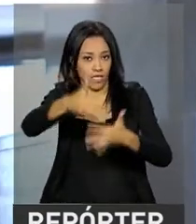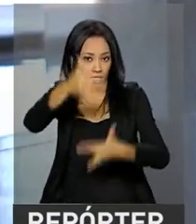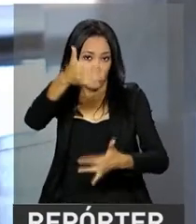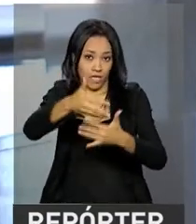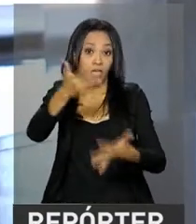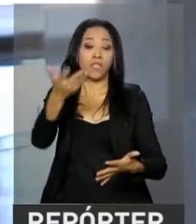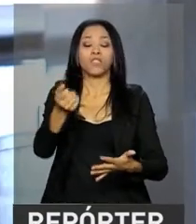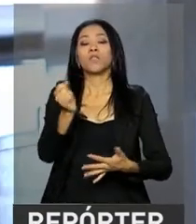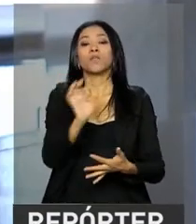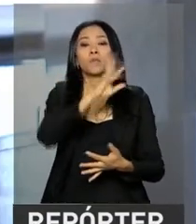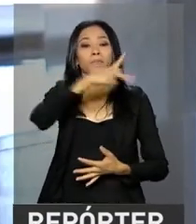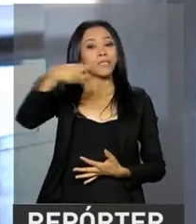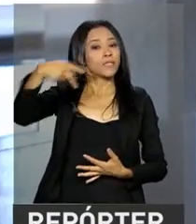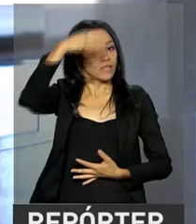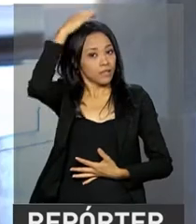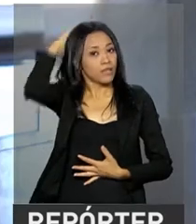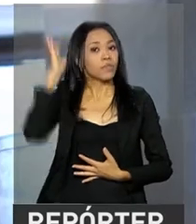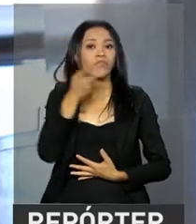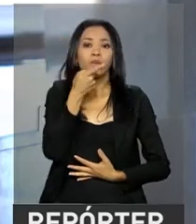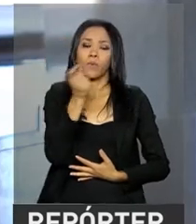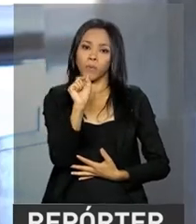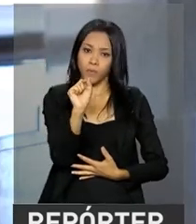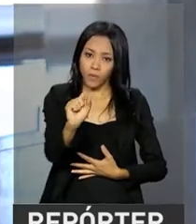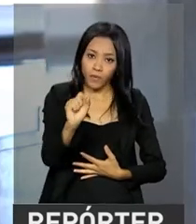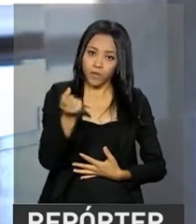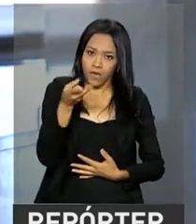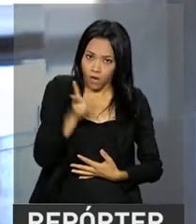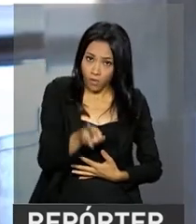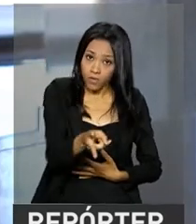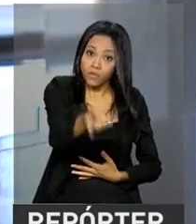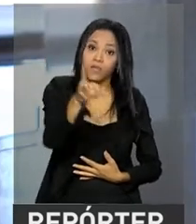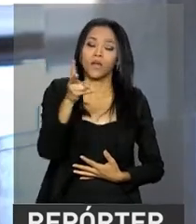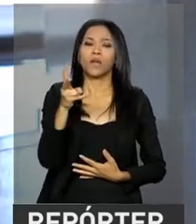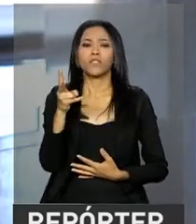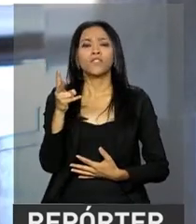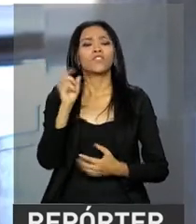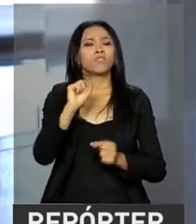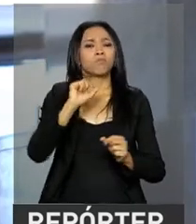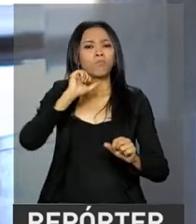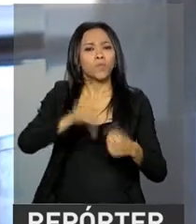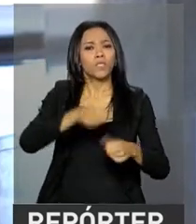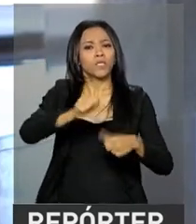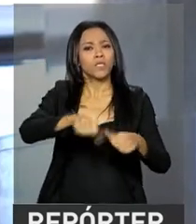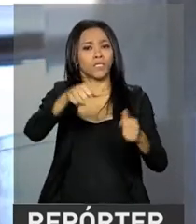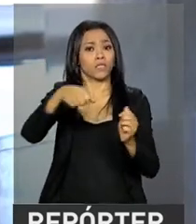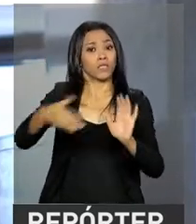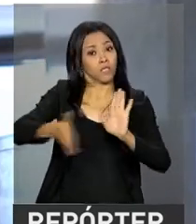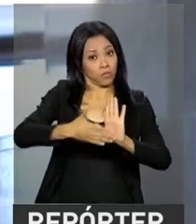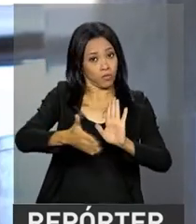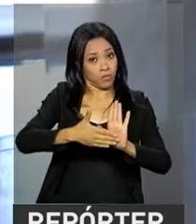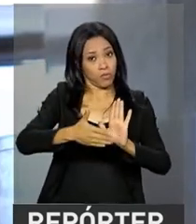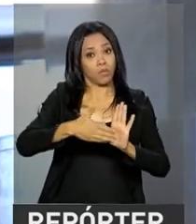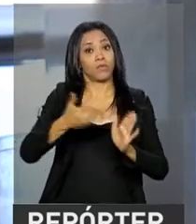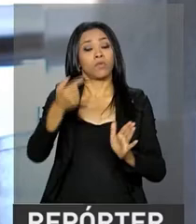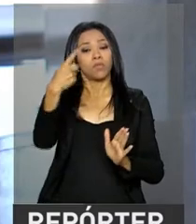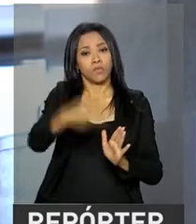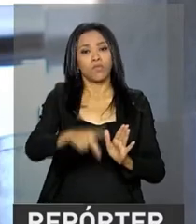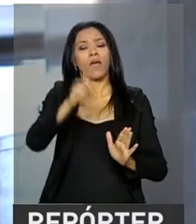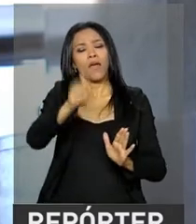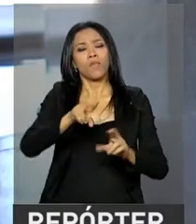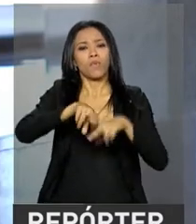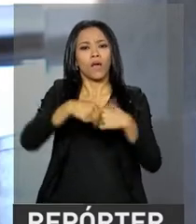michel temer afirmou que a continuidade da agenda de reformas é resultado da harmonia do